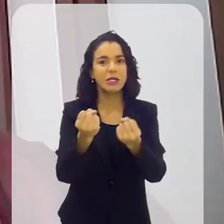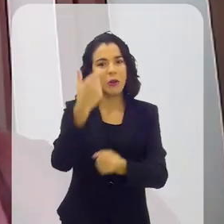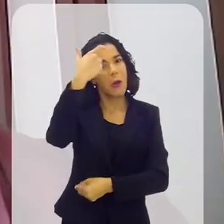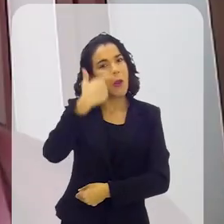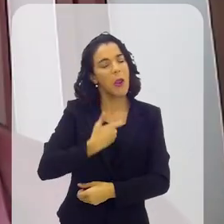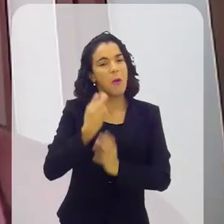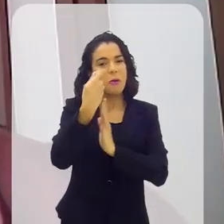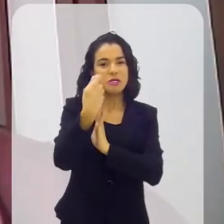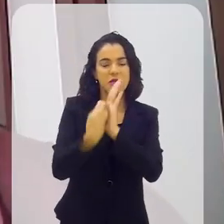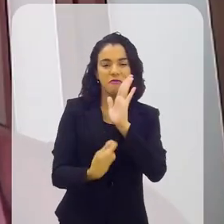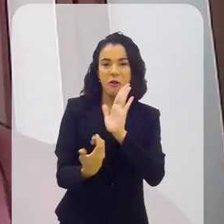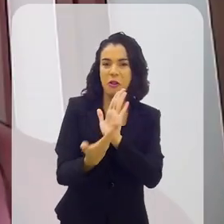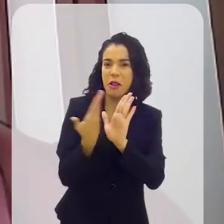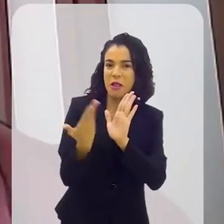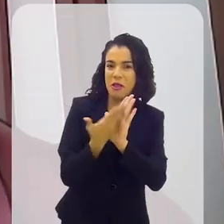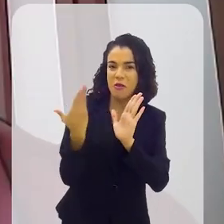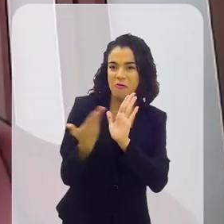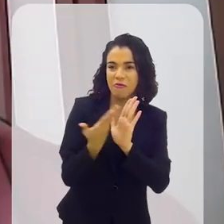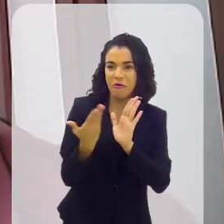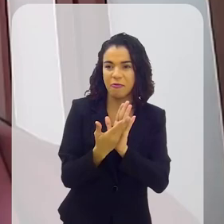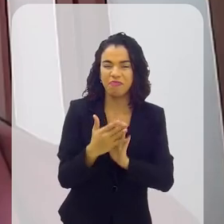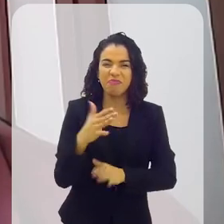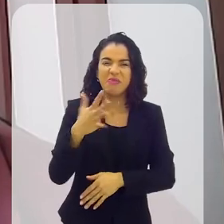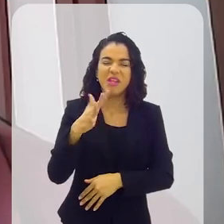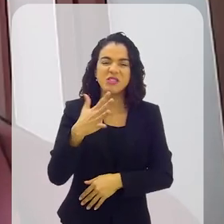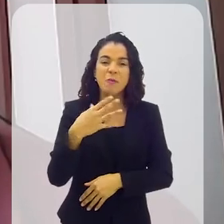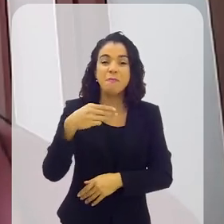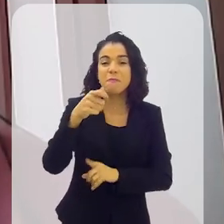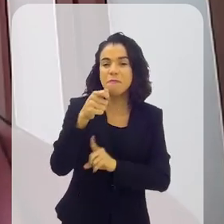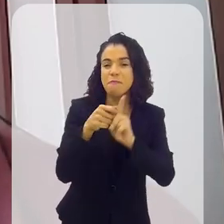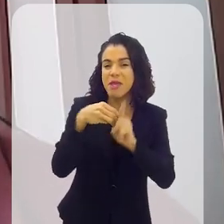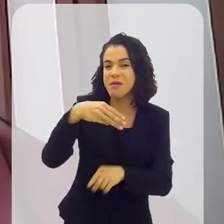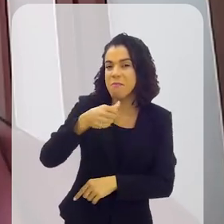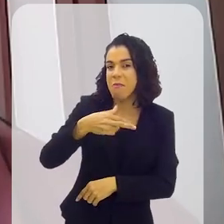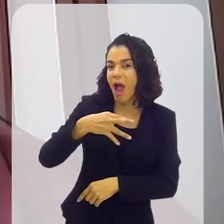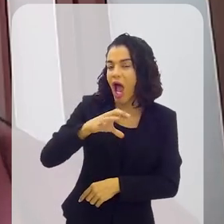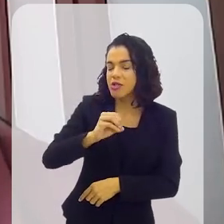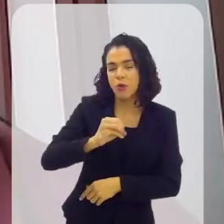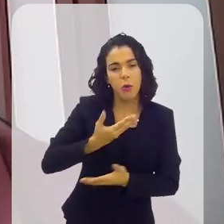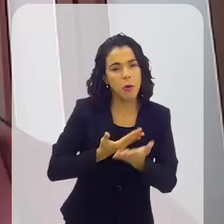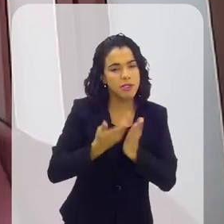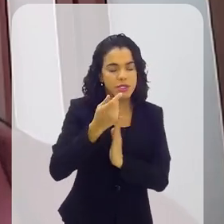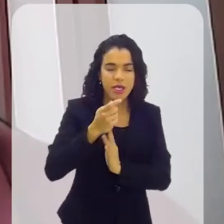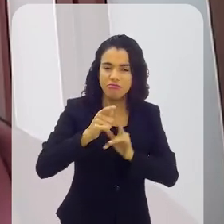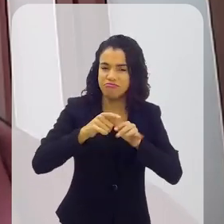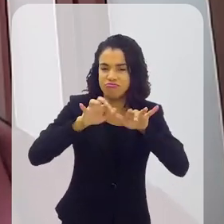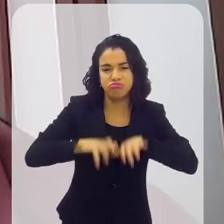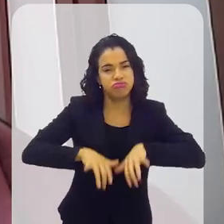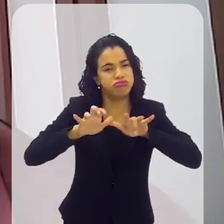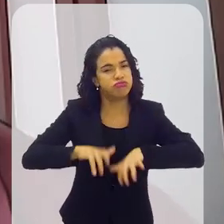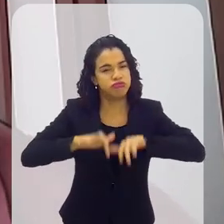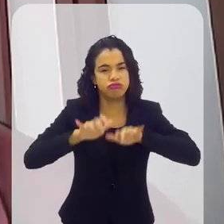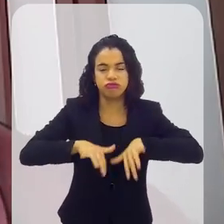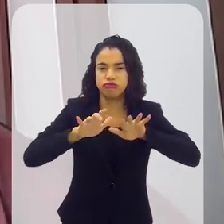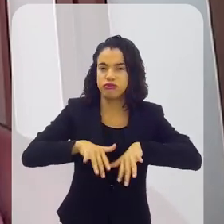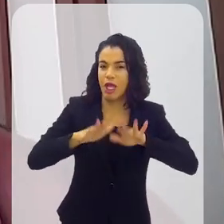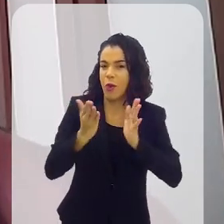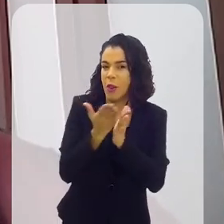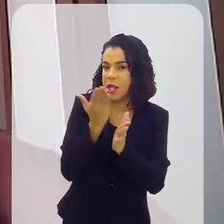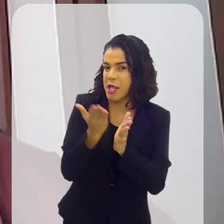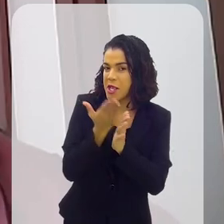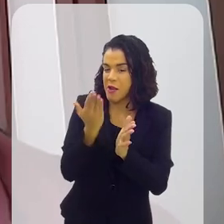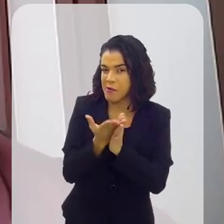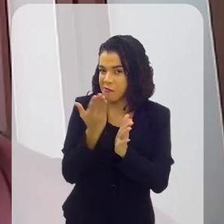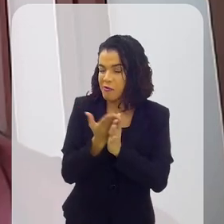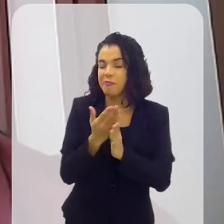topou. E acho que final de março, mais ou menos, eu comecei a fazer, de 2017, a fazer o livro